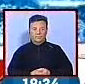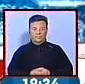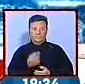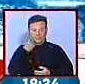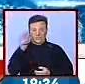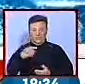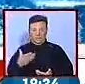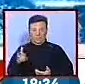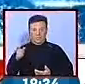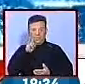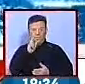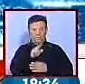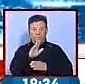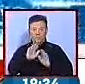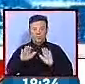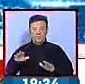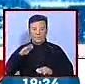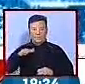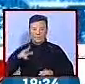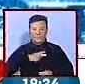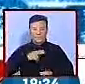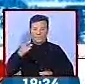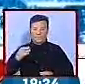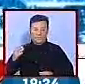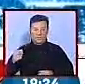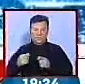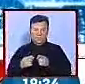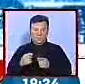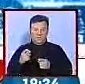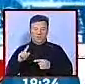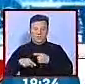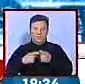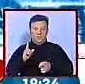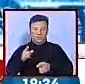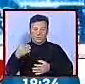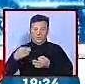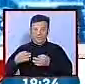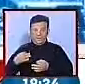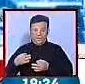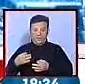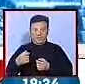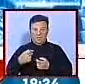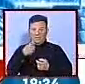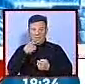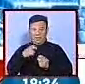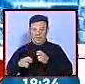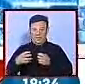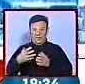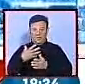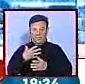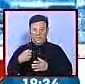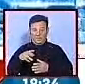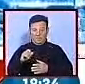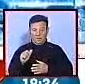E voltamos agora ao Museu da Ciência da Universidade do Porto, onde, depois da mecânica e do eletromagnetismo, o